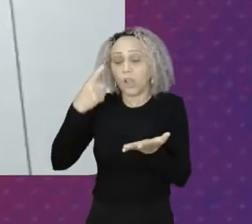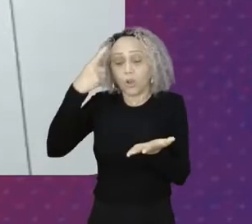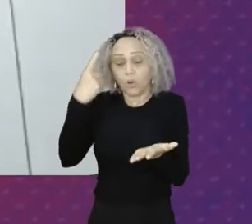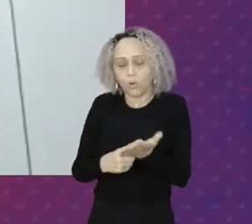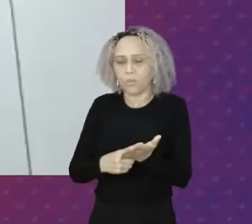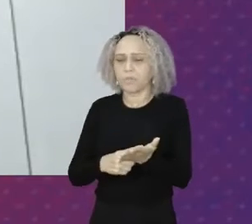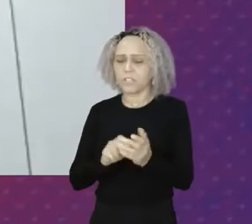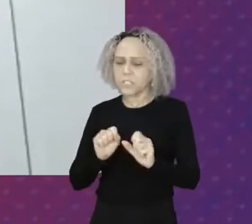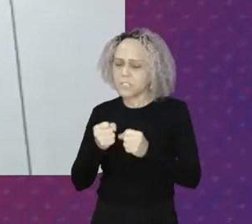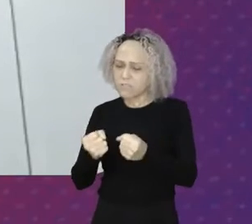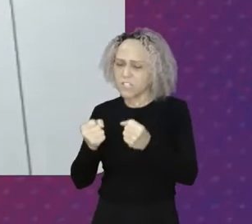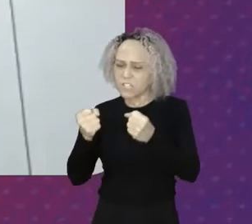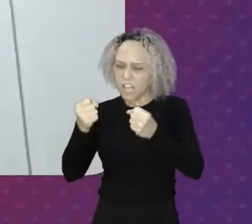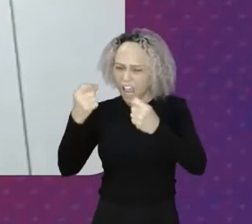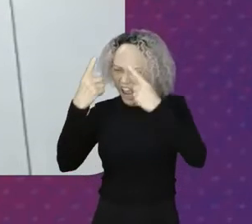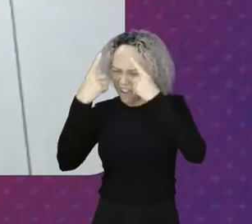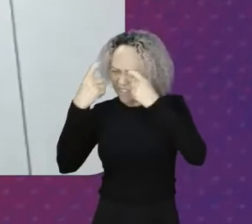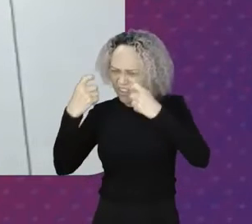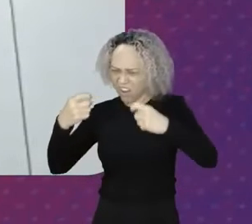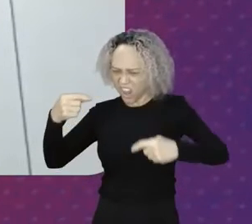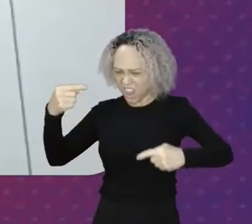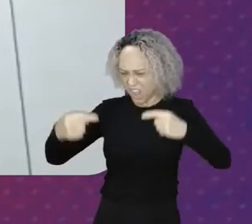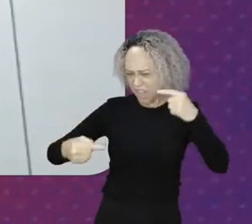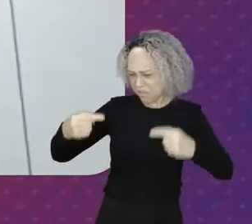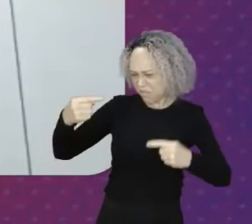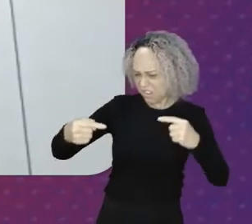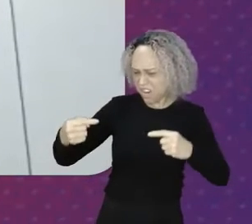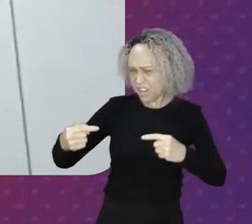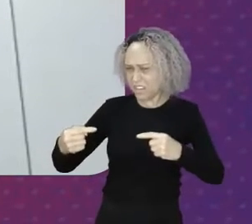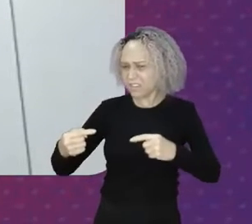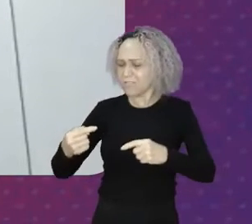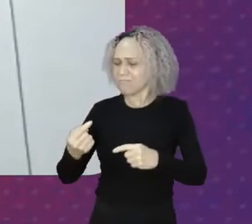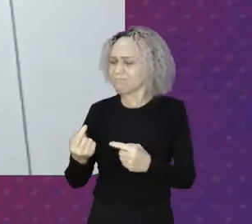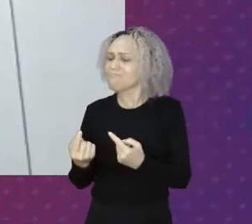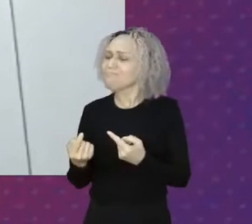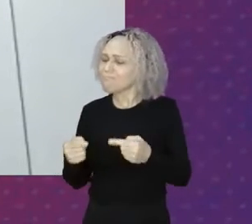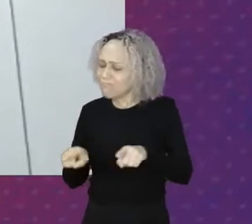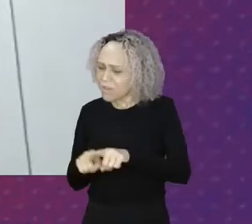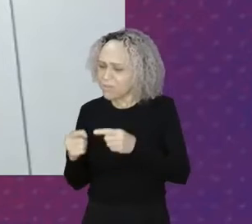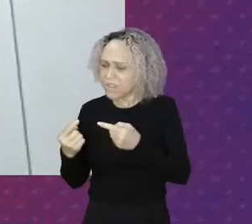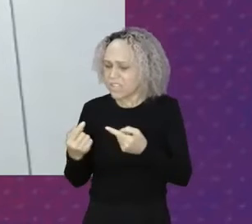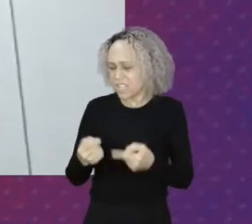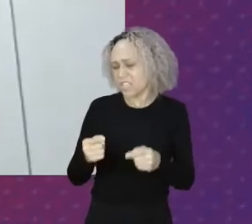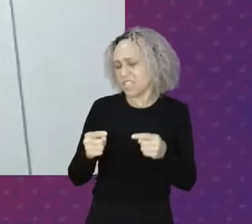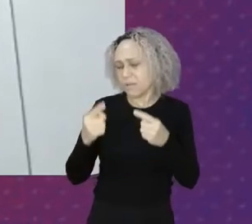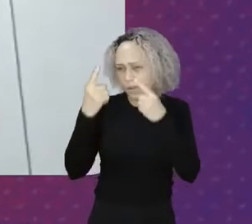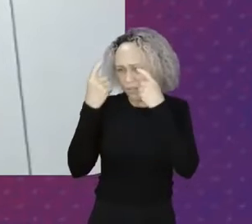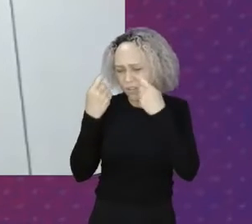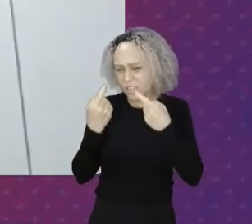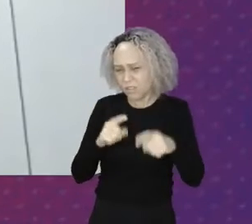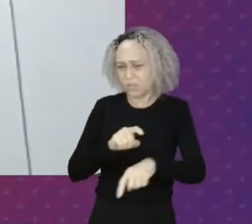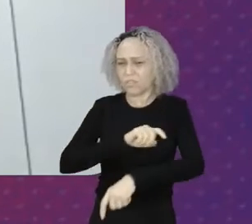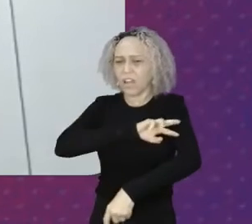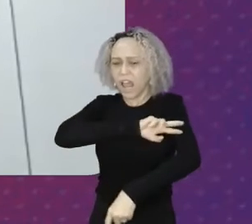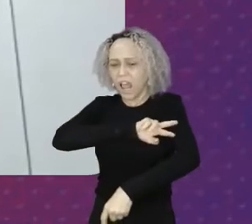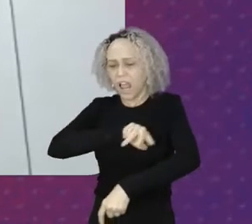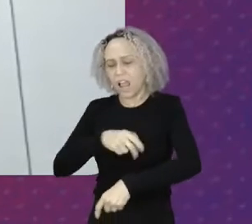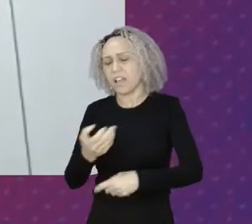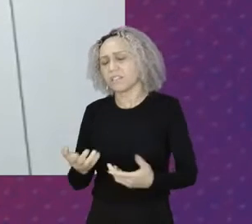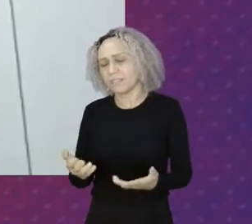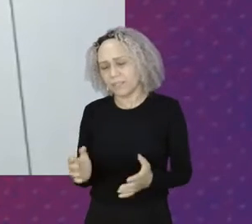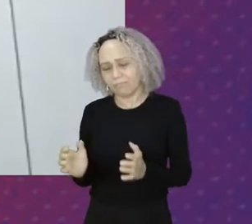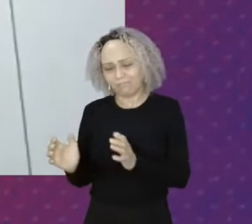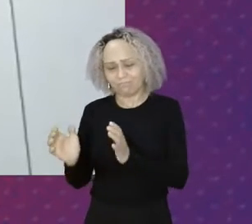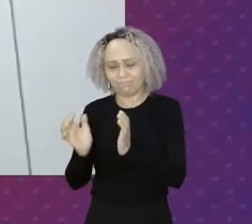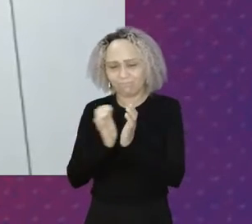enfrentamento à violência política de gênero, raça e etnia, e que possam promover ações estratégicas que,